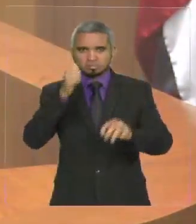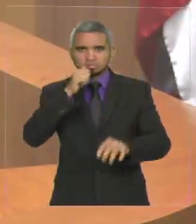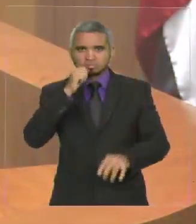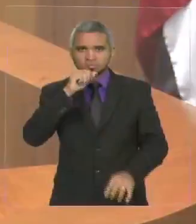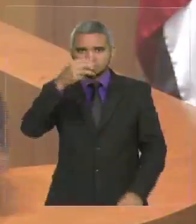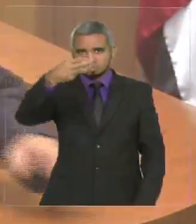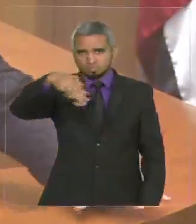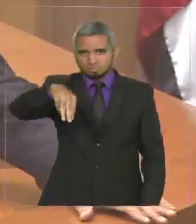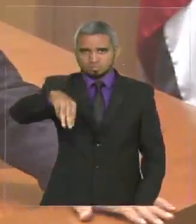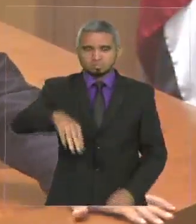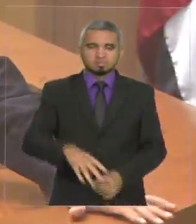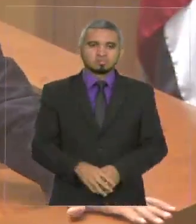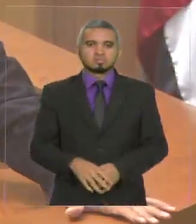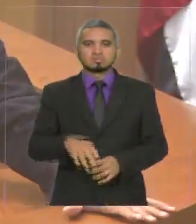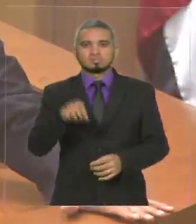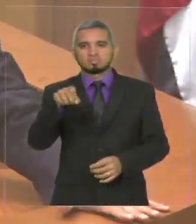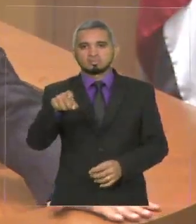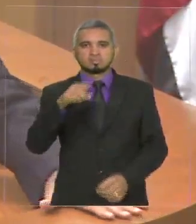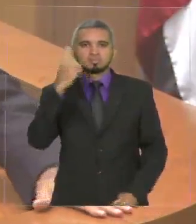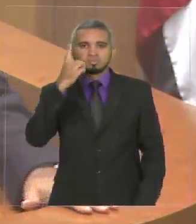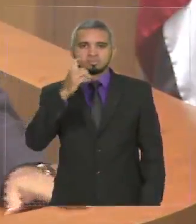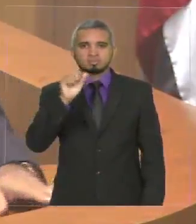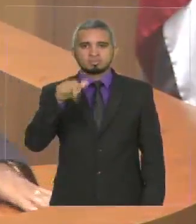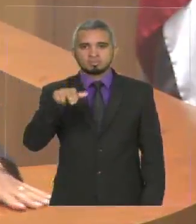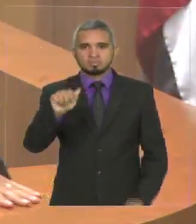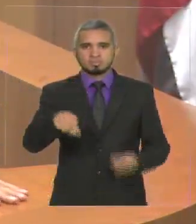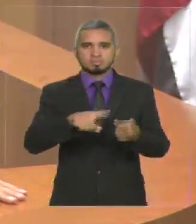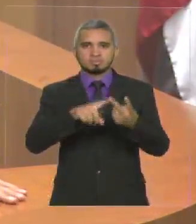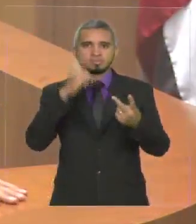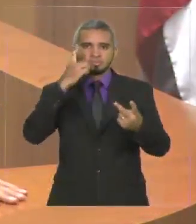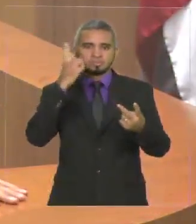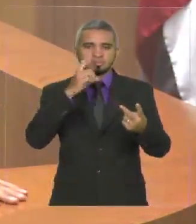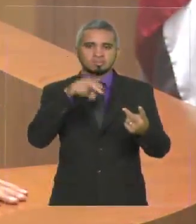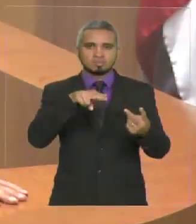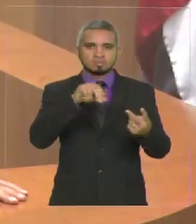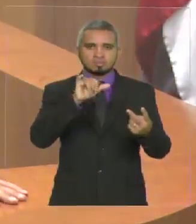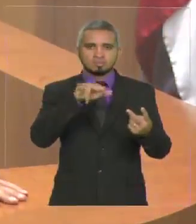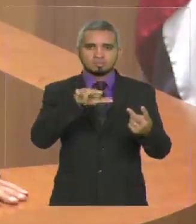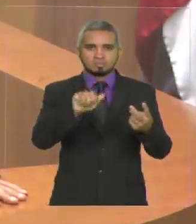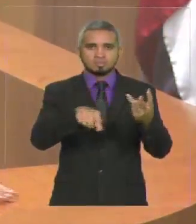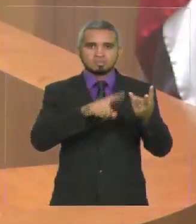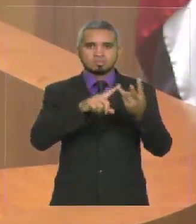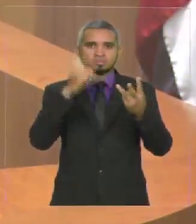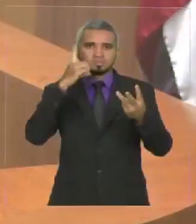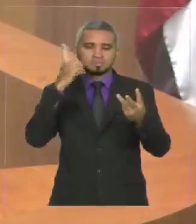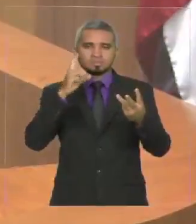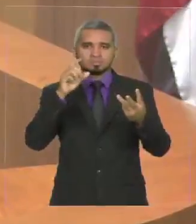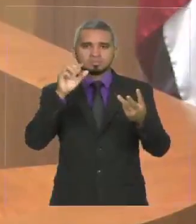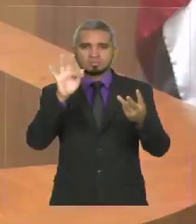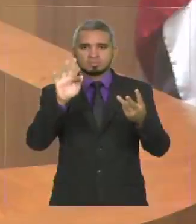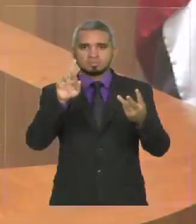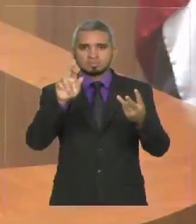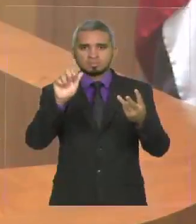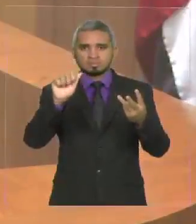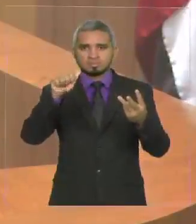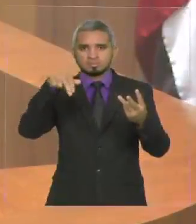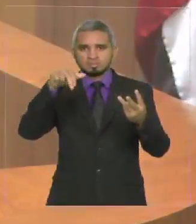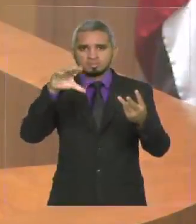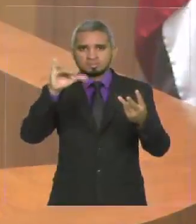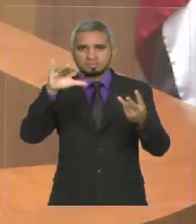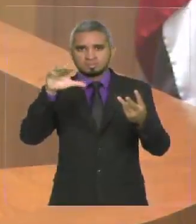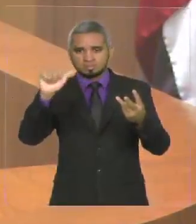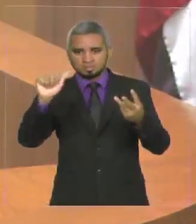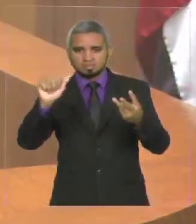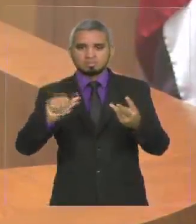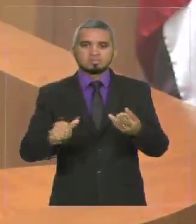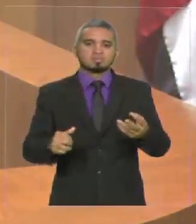Gás, deputada Francisca Primo e deputada Nina Mello. Mas, senhor presidente, venho aqui,